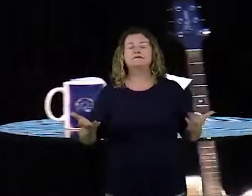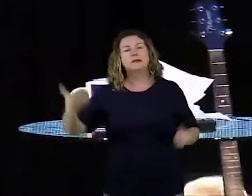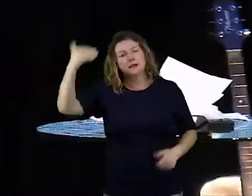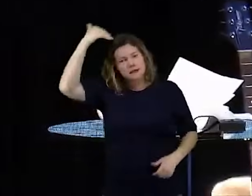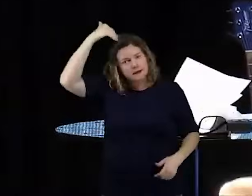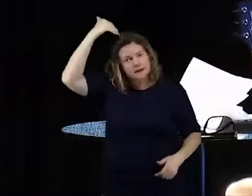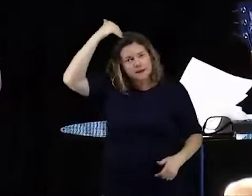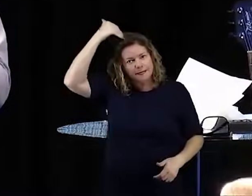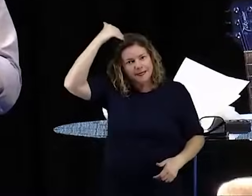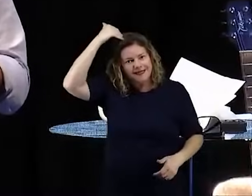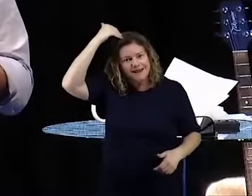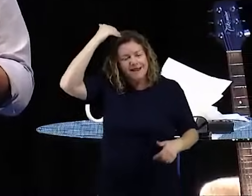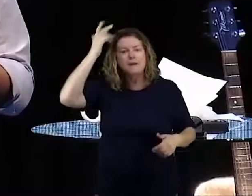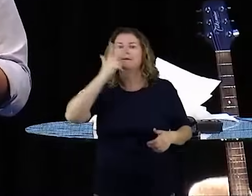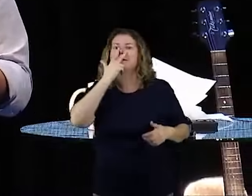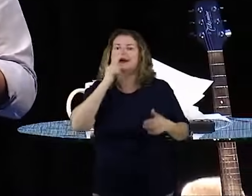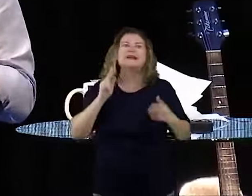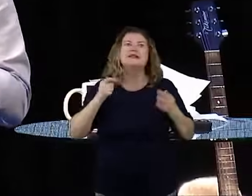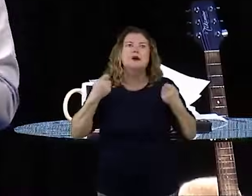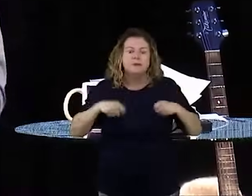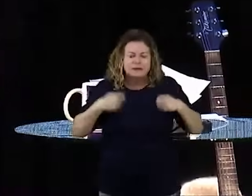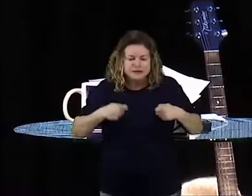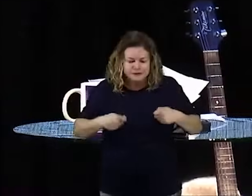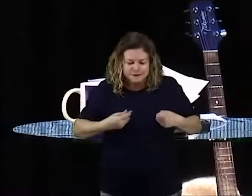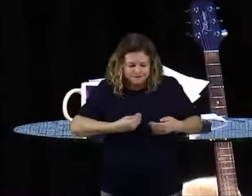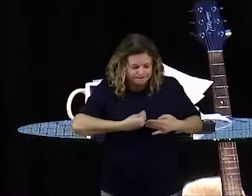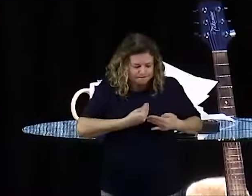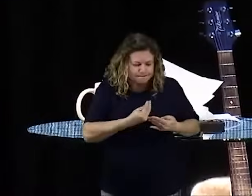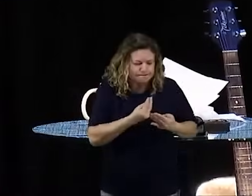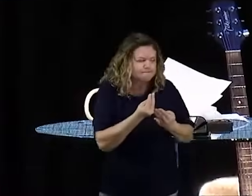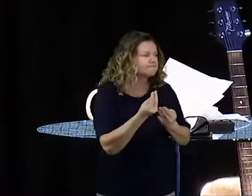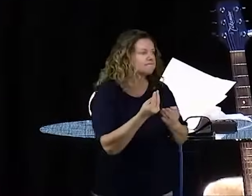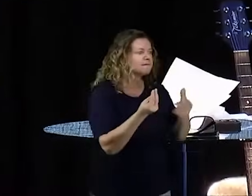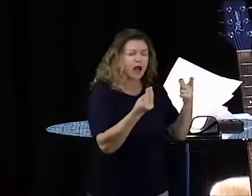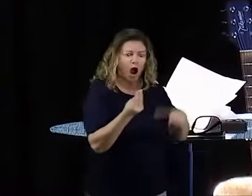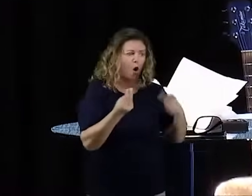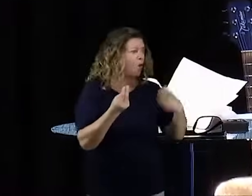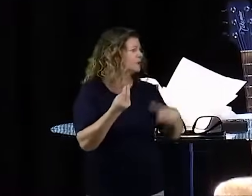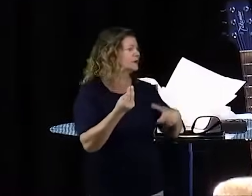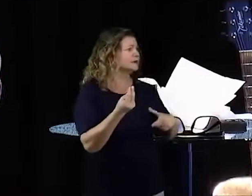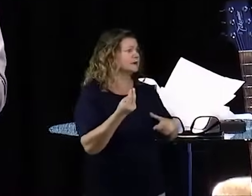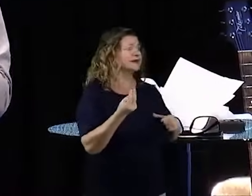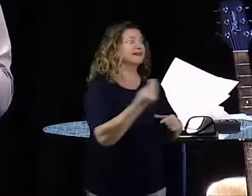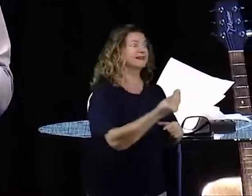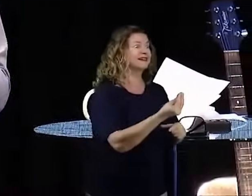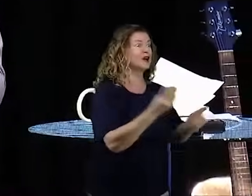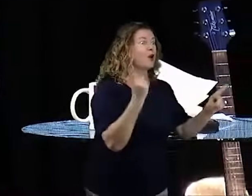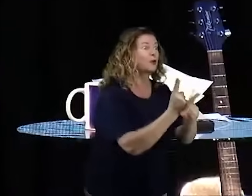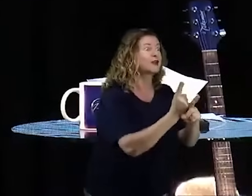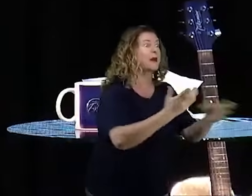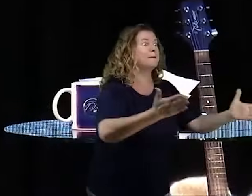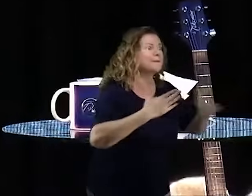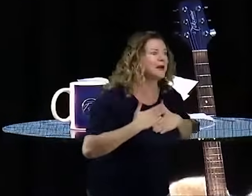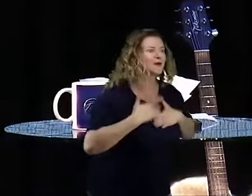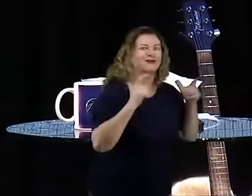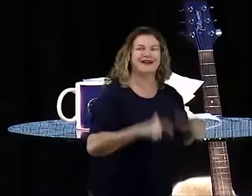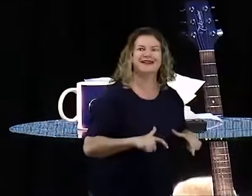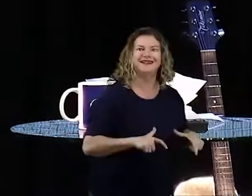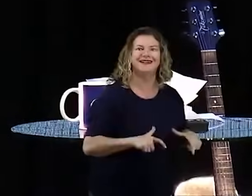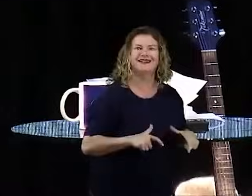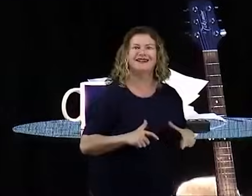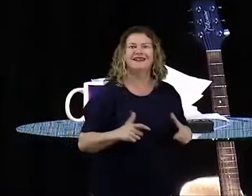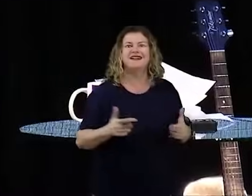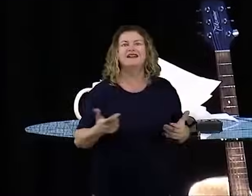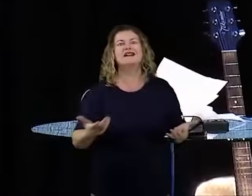tem um dom de pertencer sabia disso tá dentro de nós a gente começa a achar que não